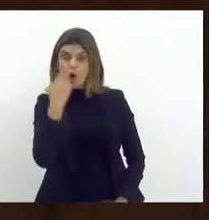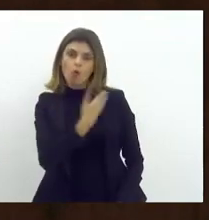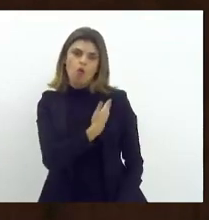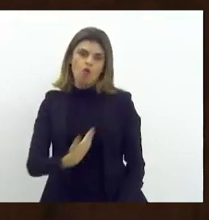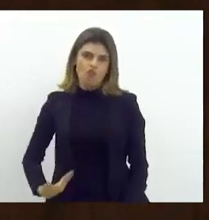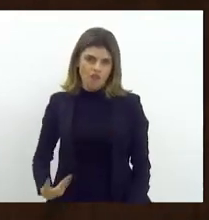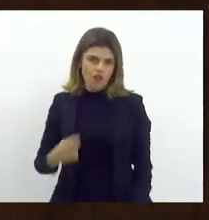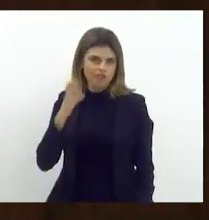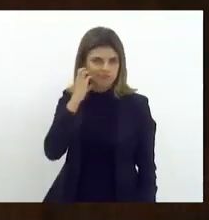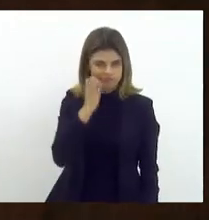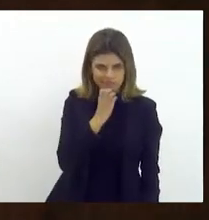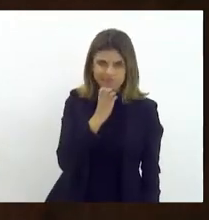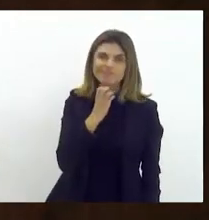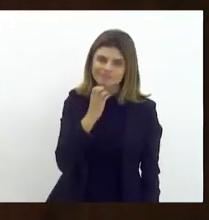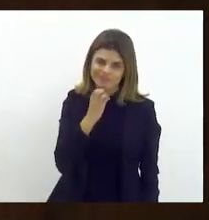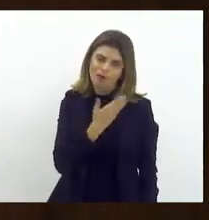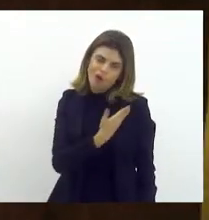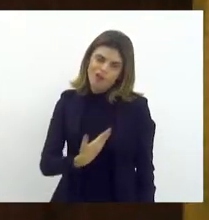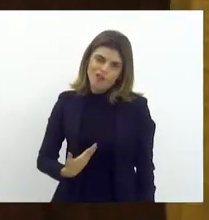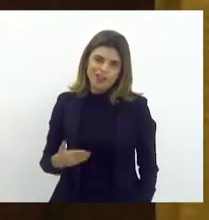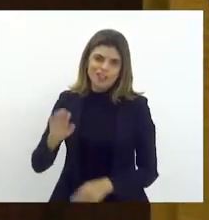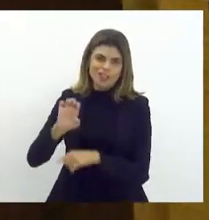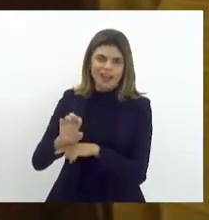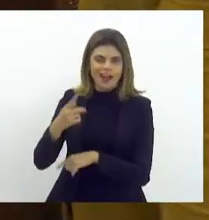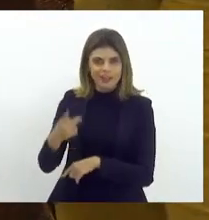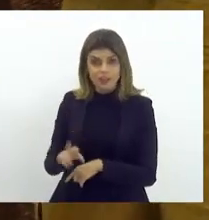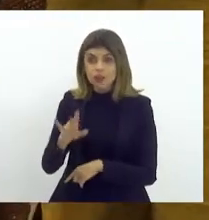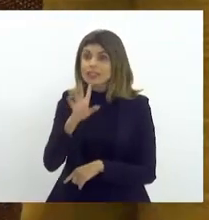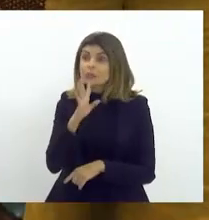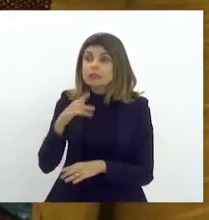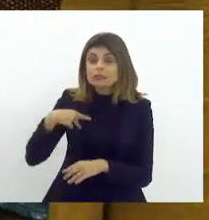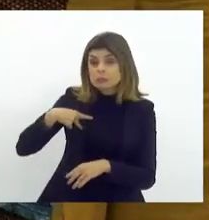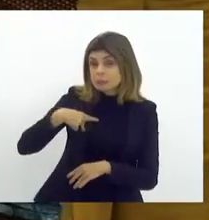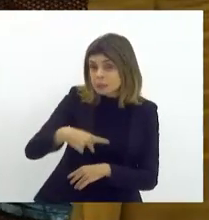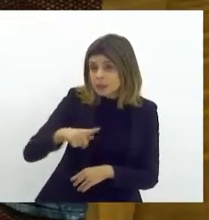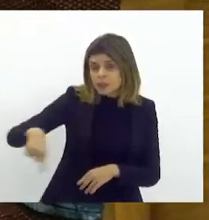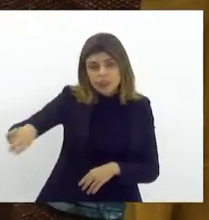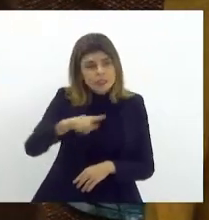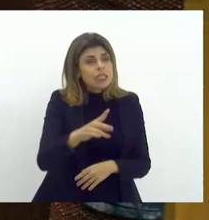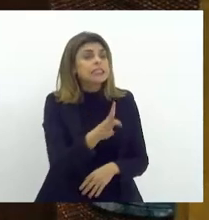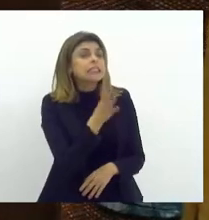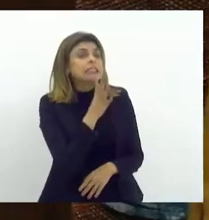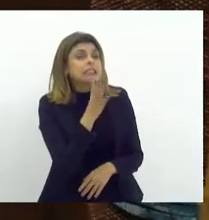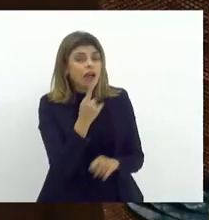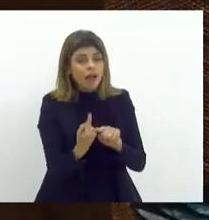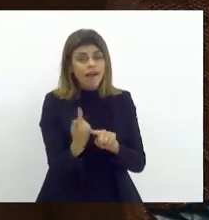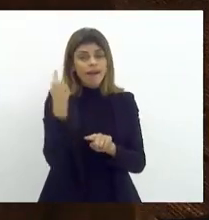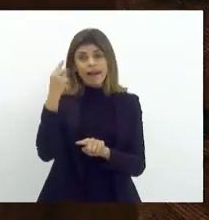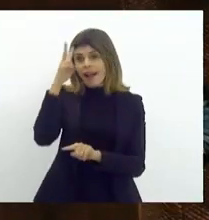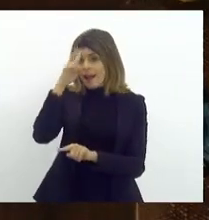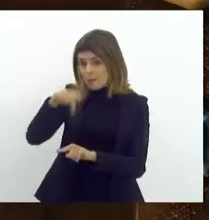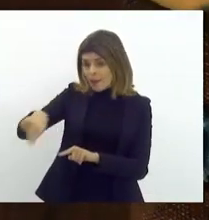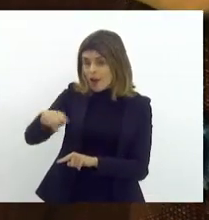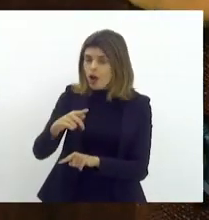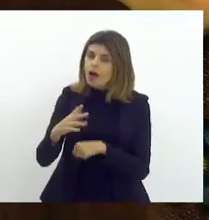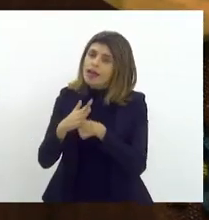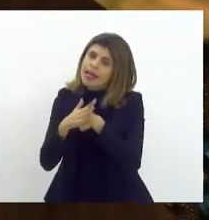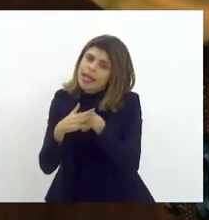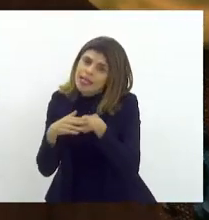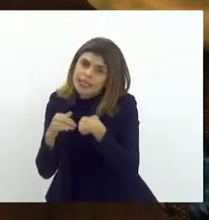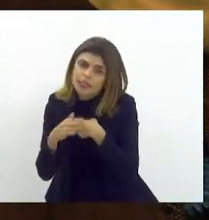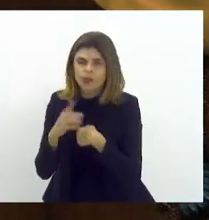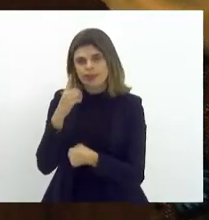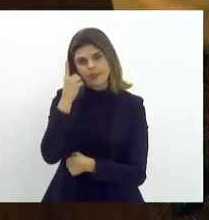por último seu presidente eu queria só lembrar aqui aos nossos queridos deputados Dr Serginho Rodrigo